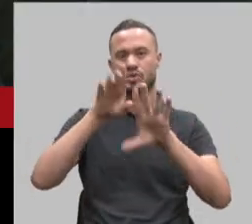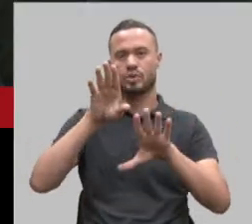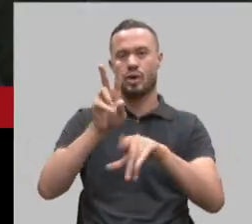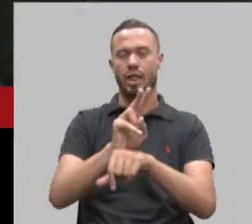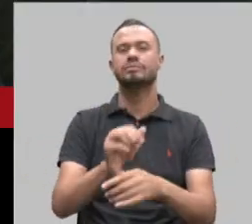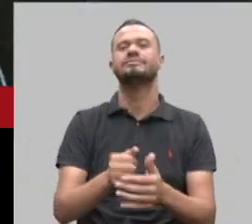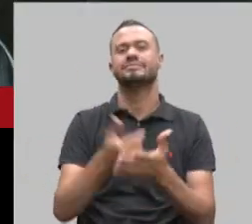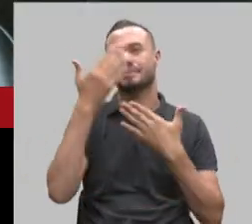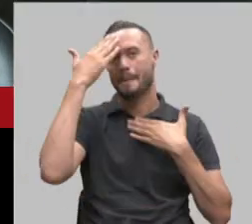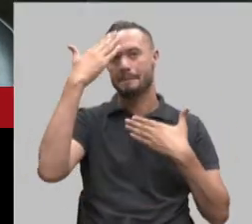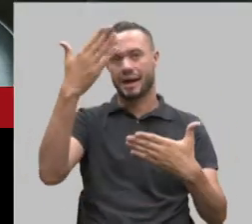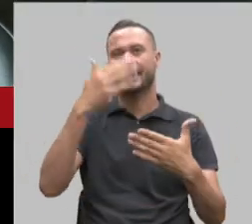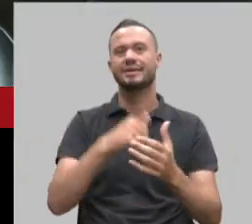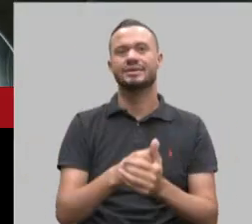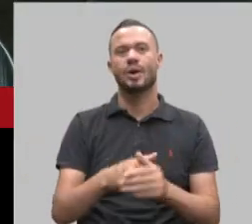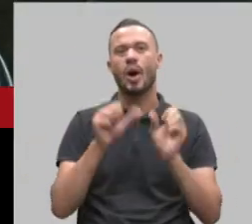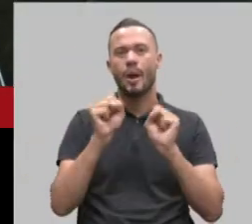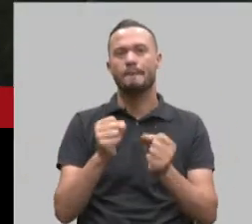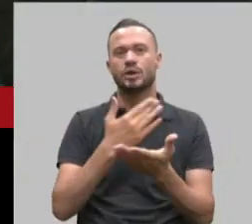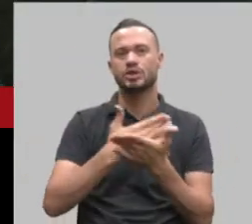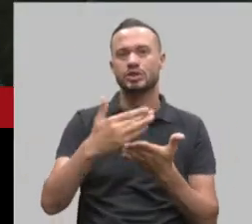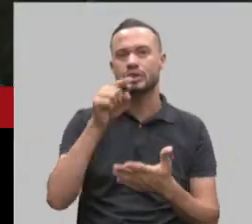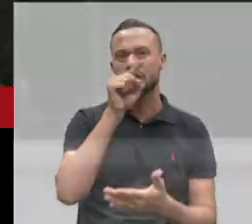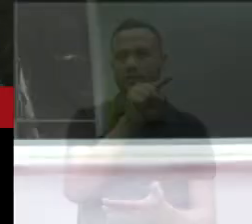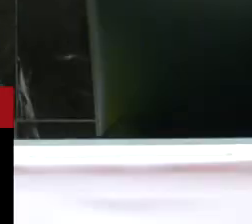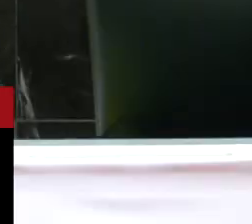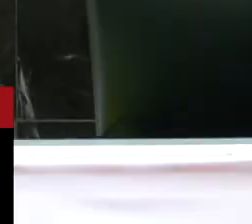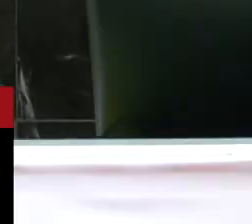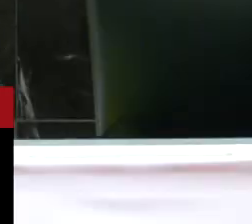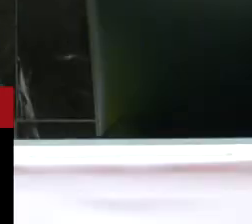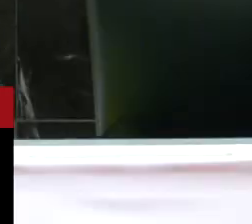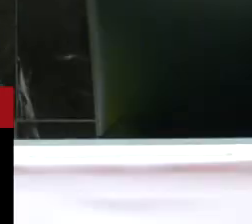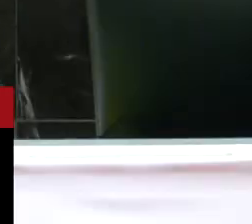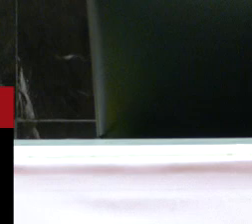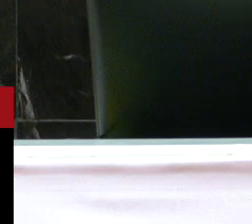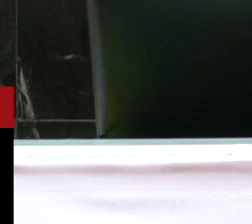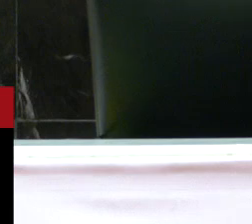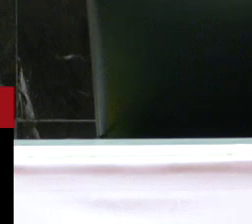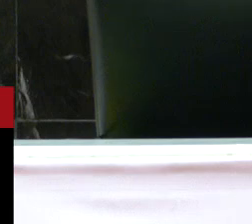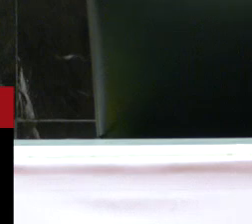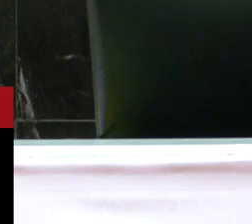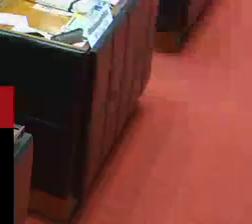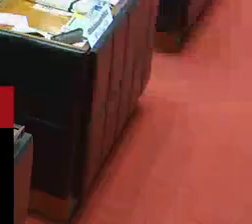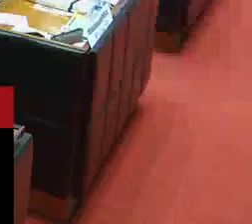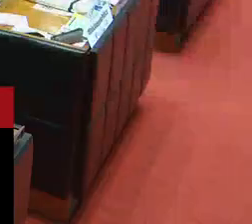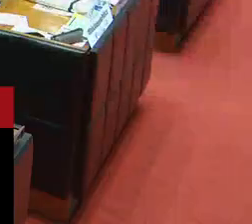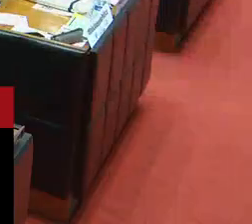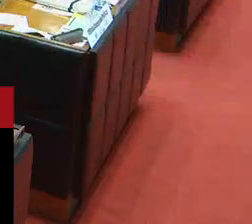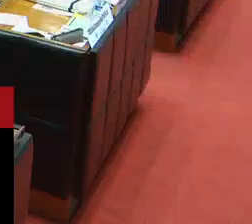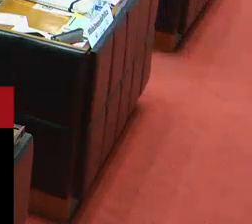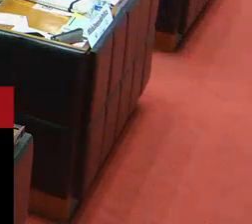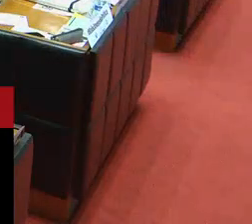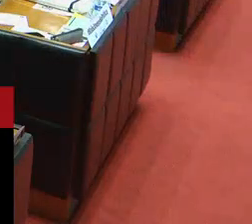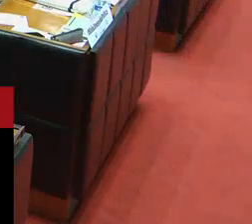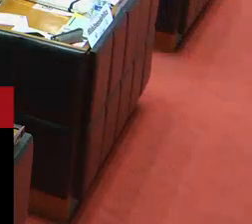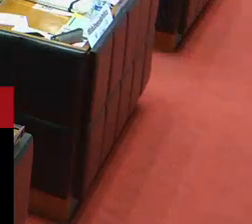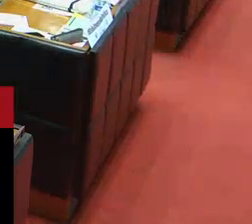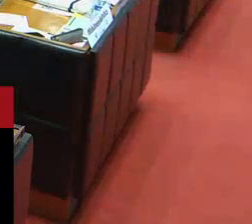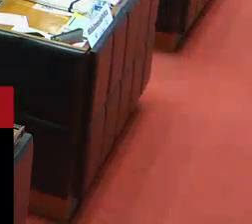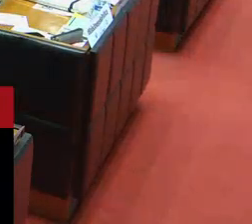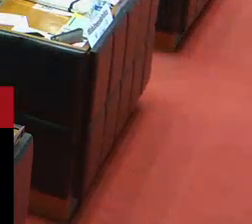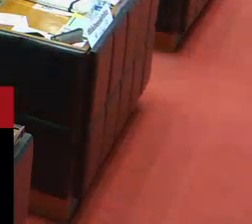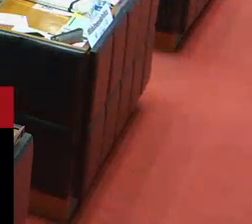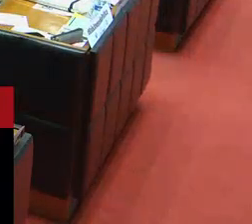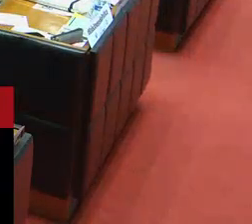obrigada pode iniciar você aí Olá meu nome é kine Eu Sou representante Capelinha do po Vale